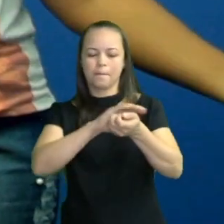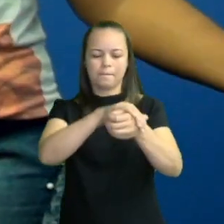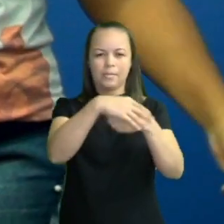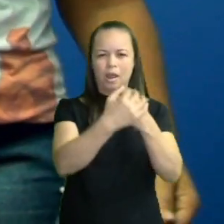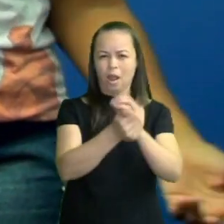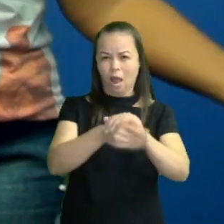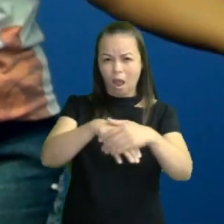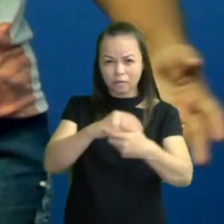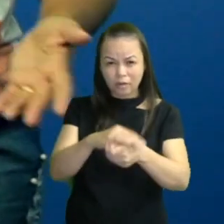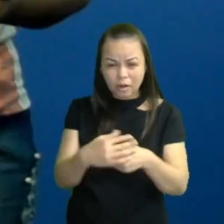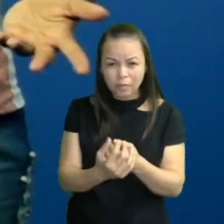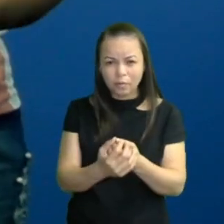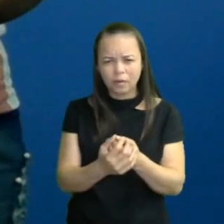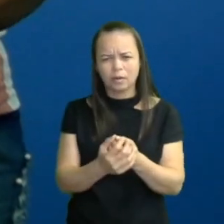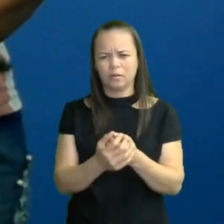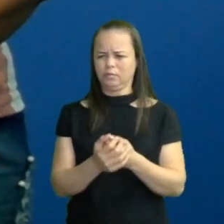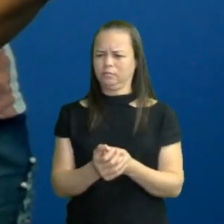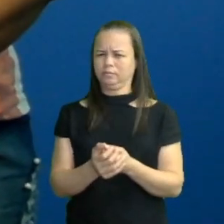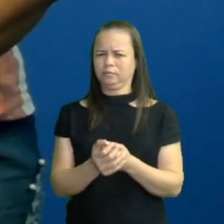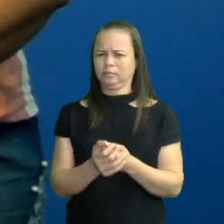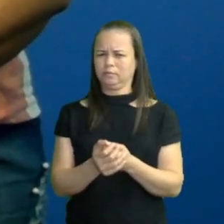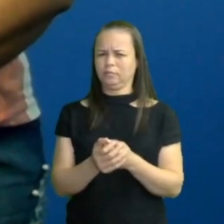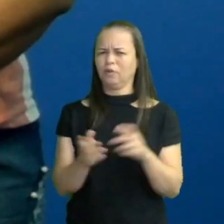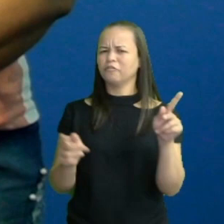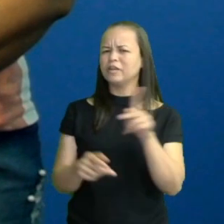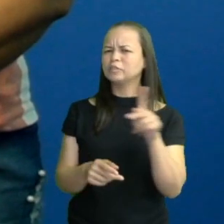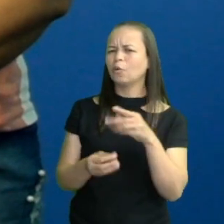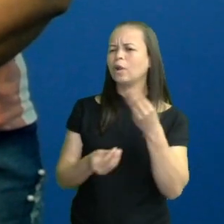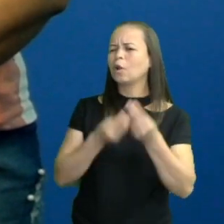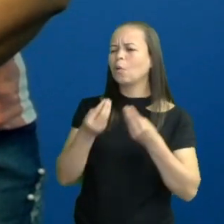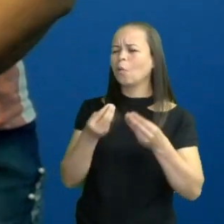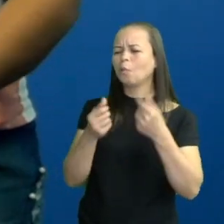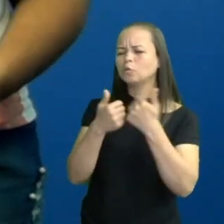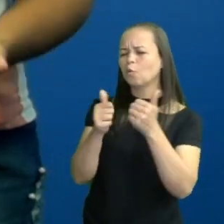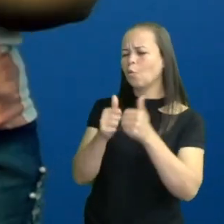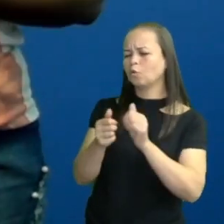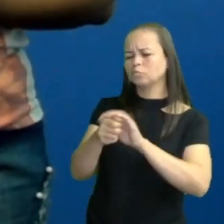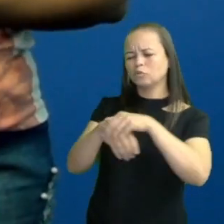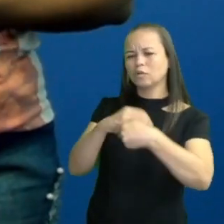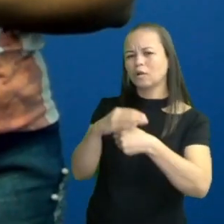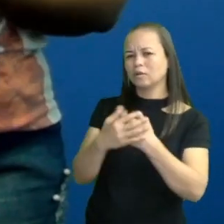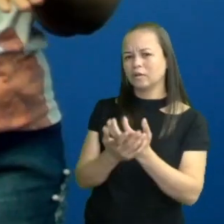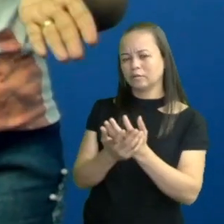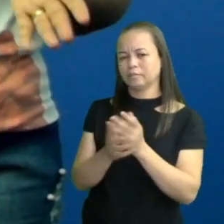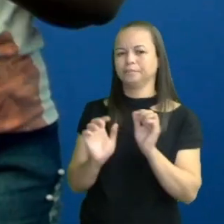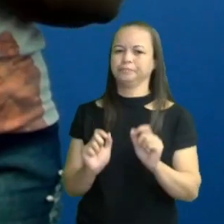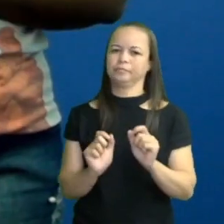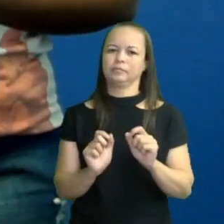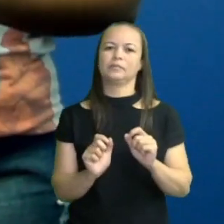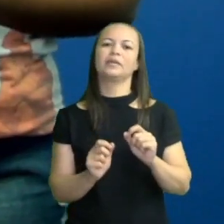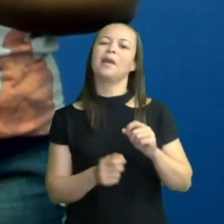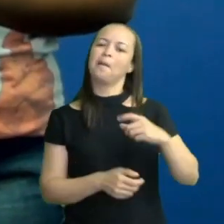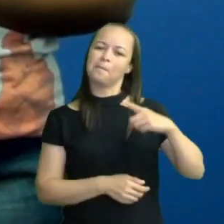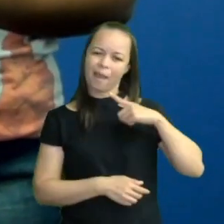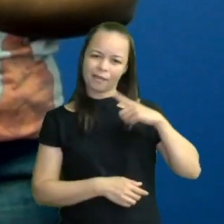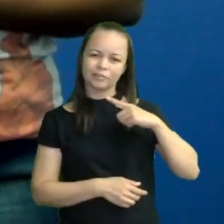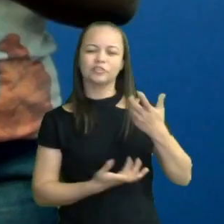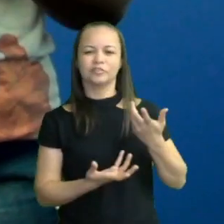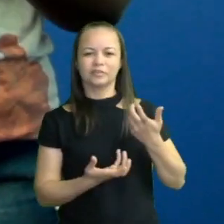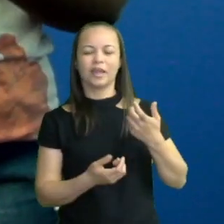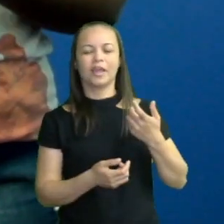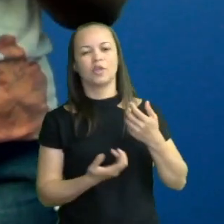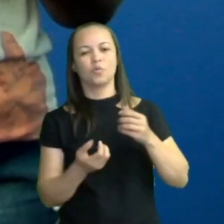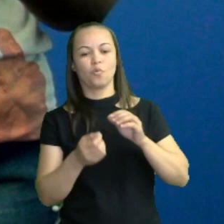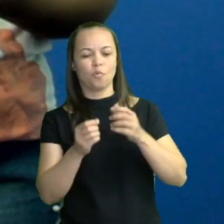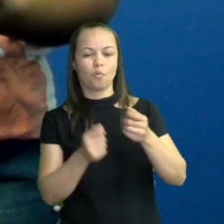no ônibus? Como é que eu vou lavar a mão no ônibus? No ônibus não tem água e sabão. Mas existe algo chamado álcool em gel. Isso mesmo,